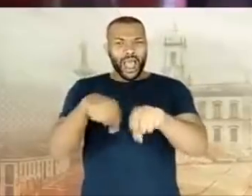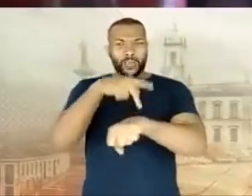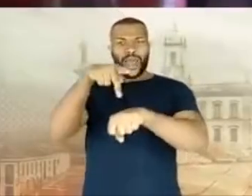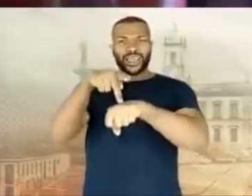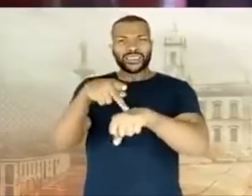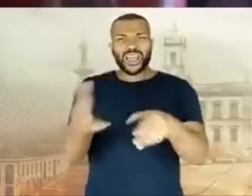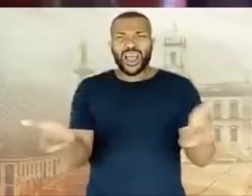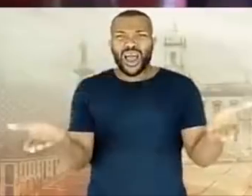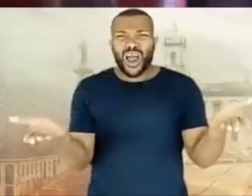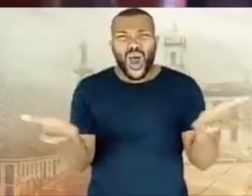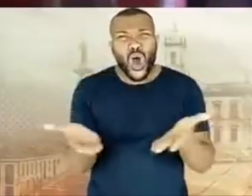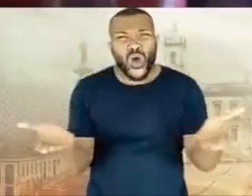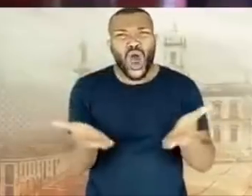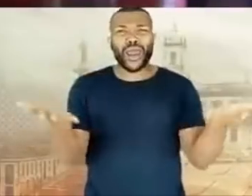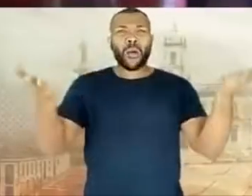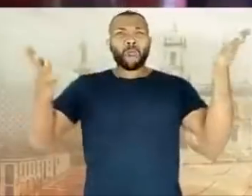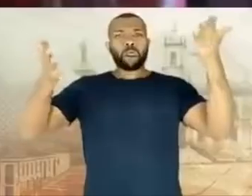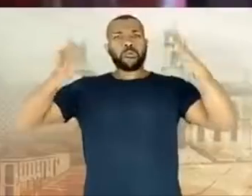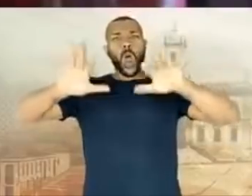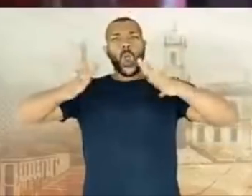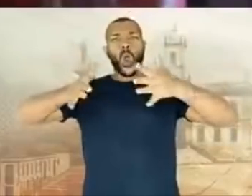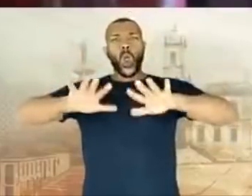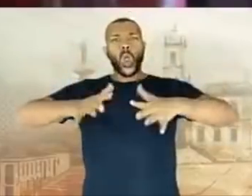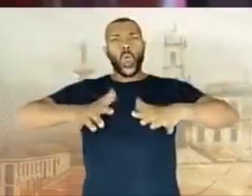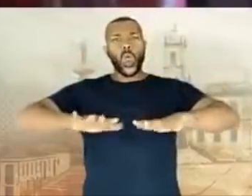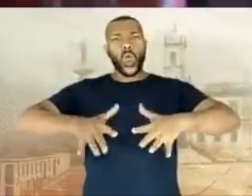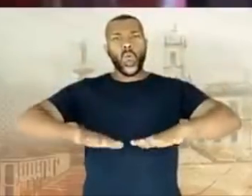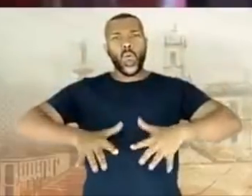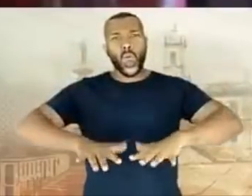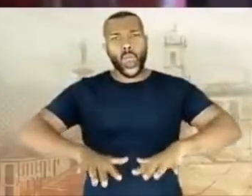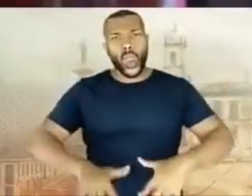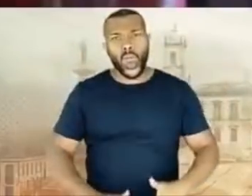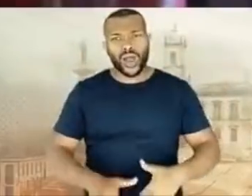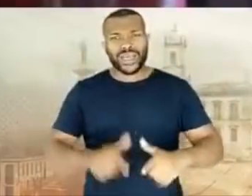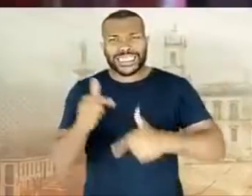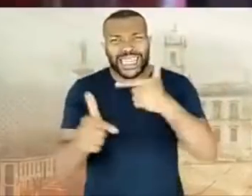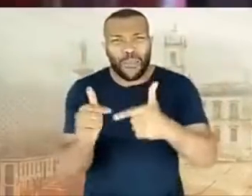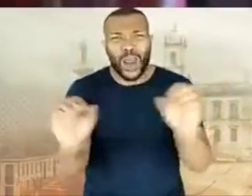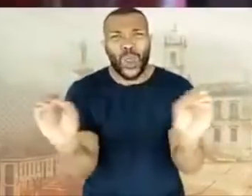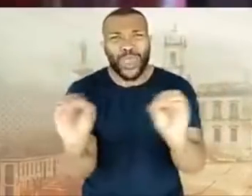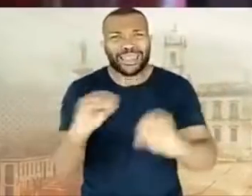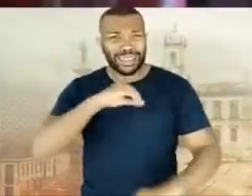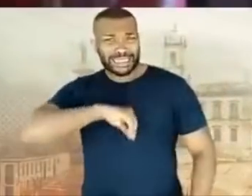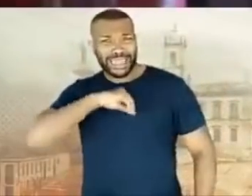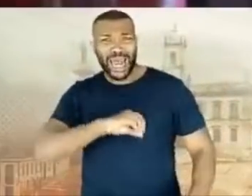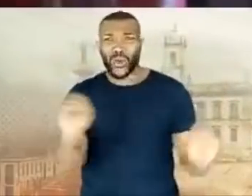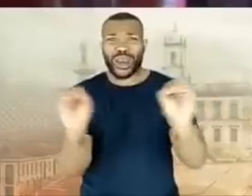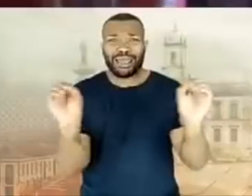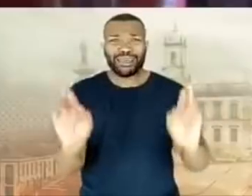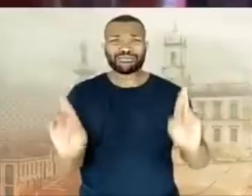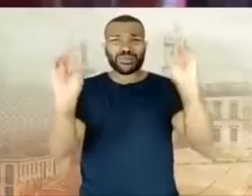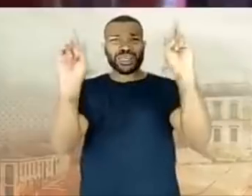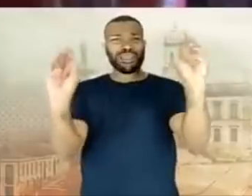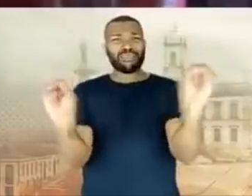de degradação que nós estamos chegando. Sem emprego, sem salário, sem esperança e muito mais,